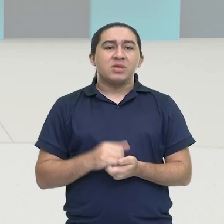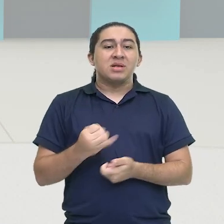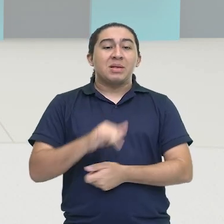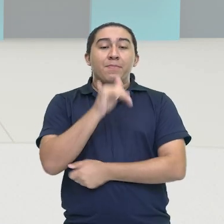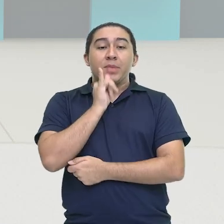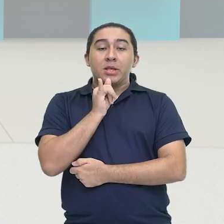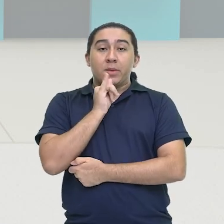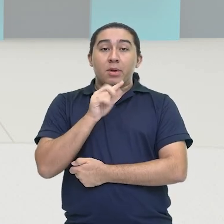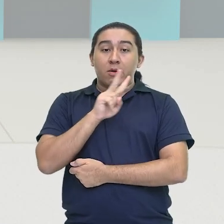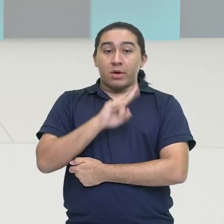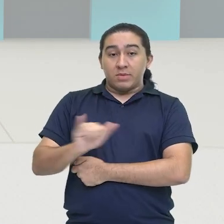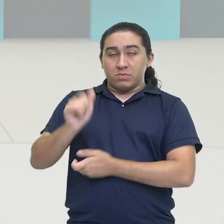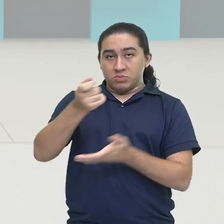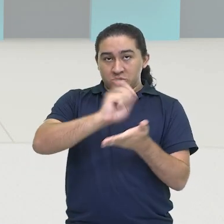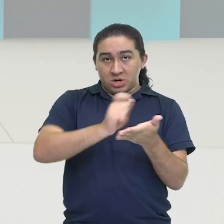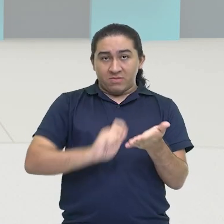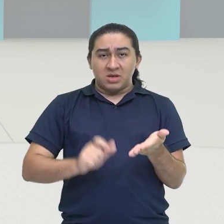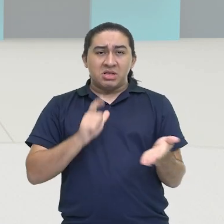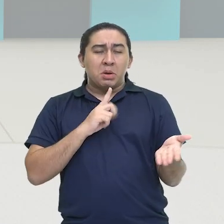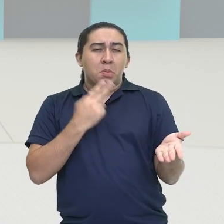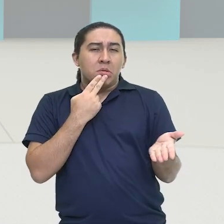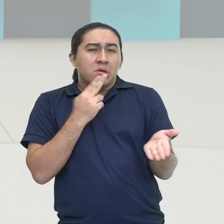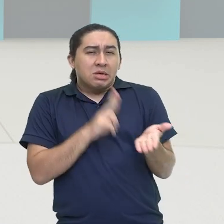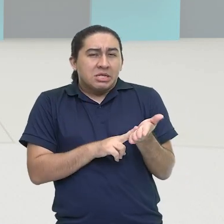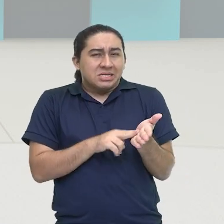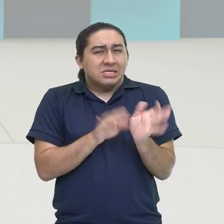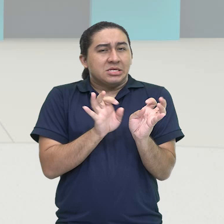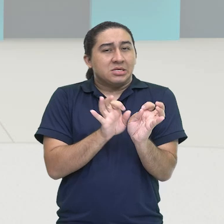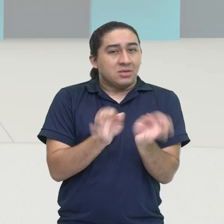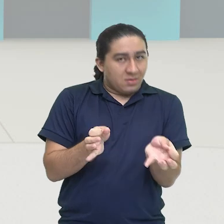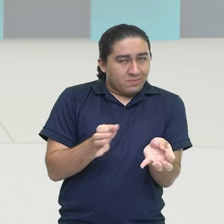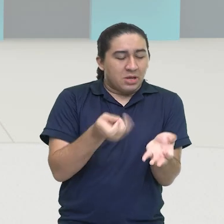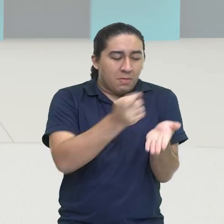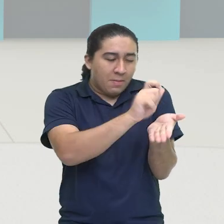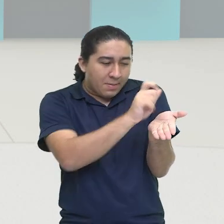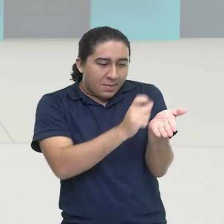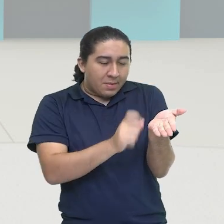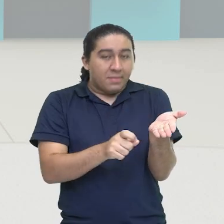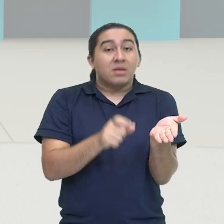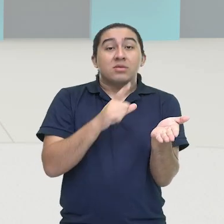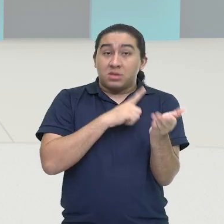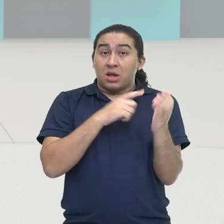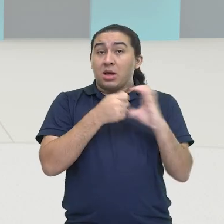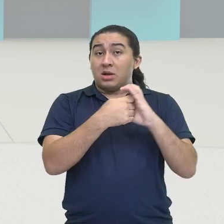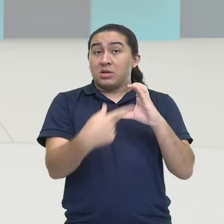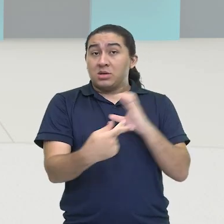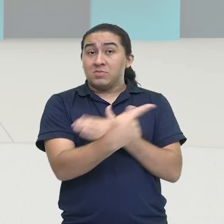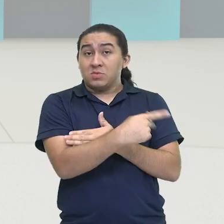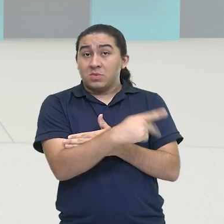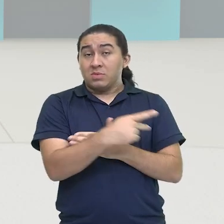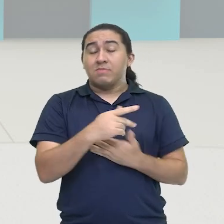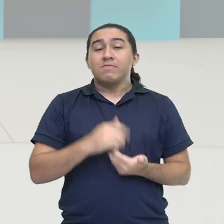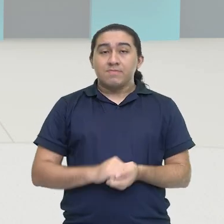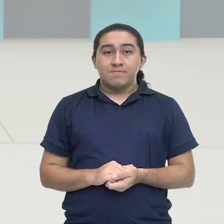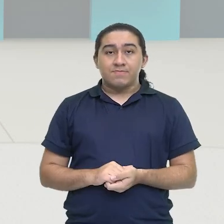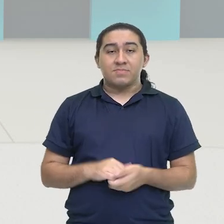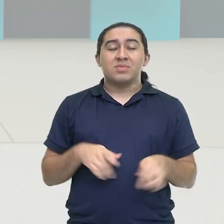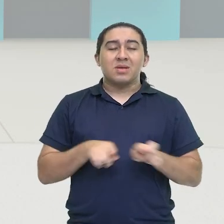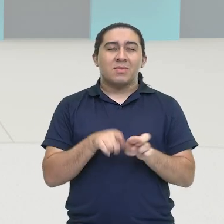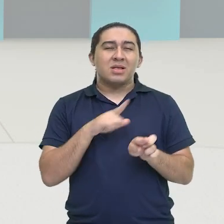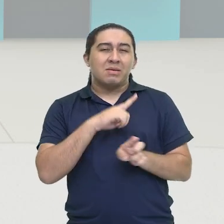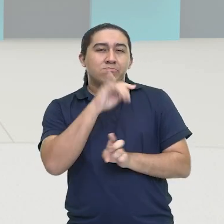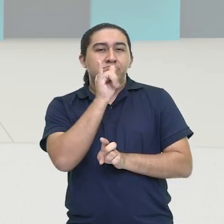escrever um bilhetinho, é uma coisa bem simples, né? Mas tem a característica dele. Eu vou